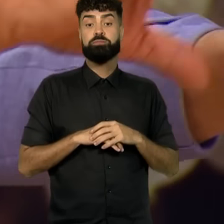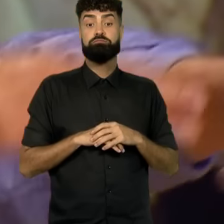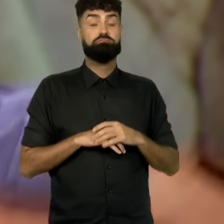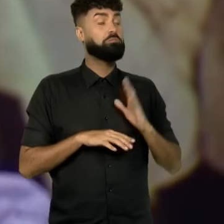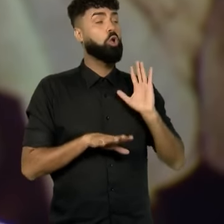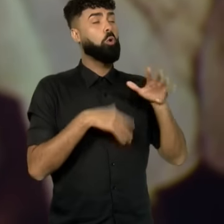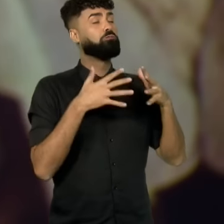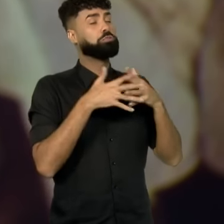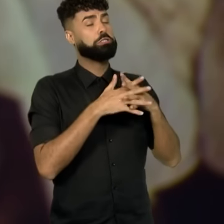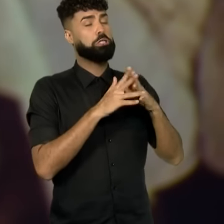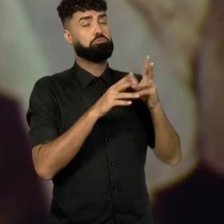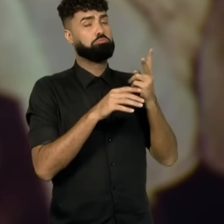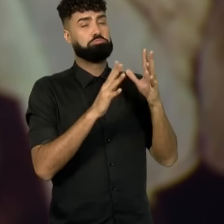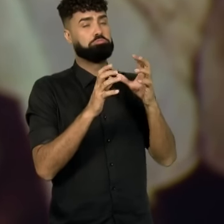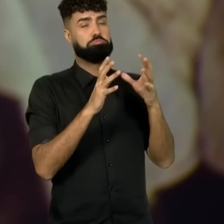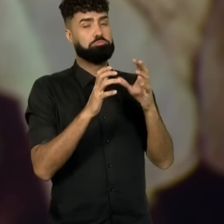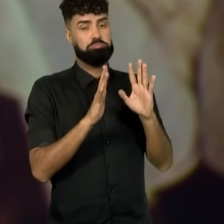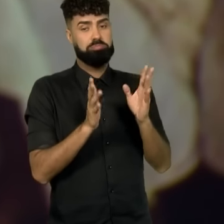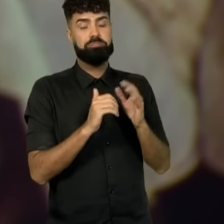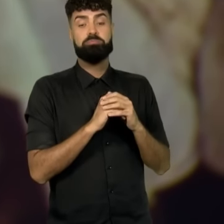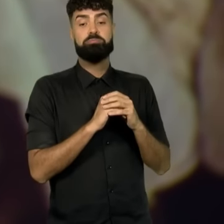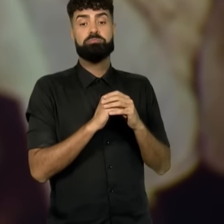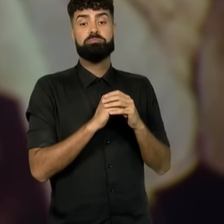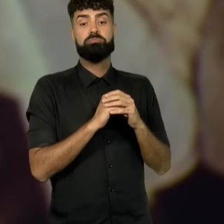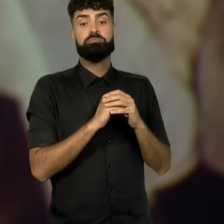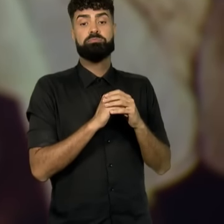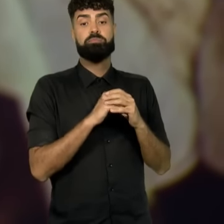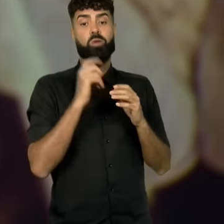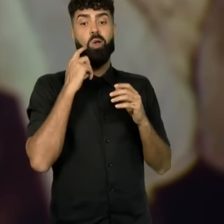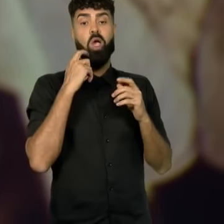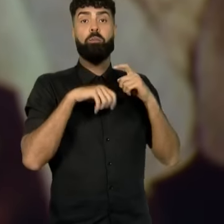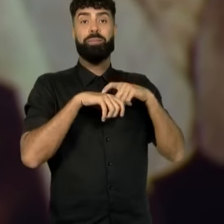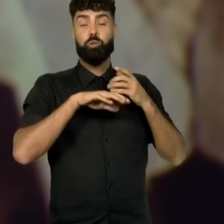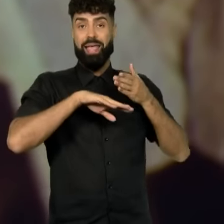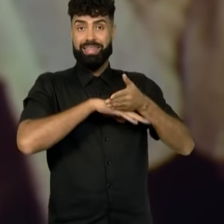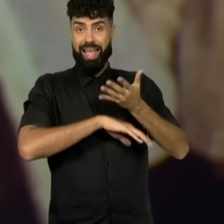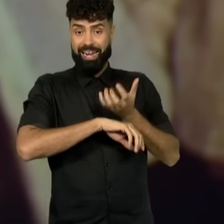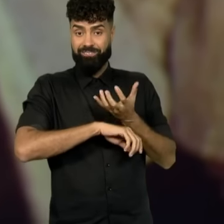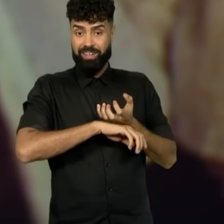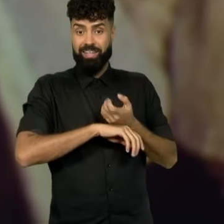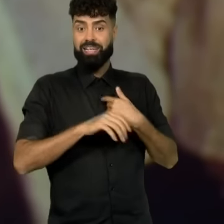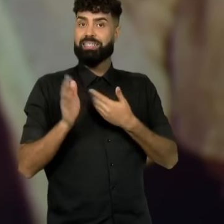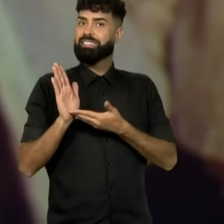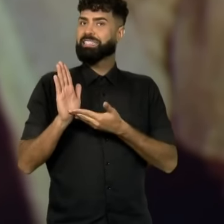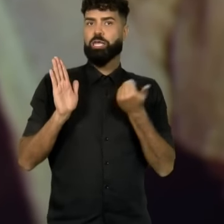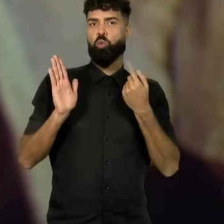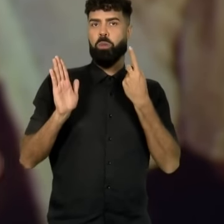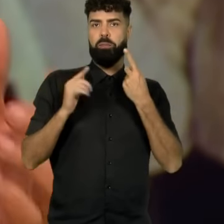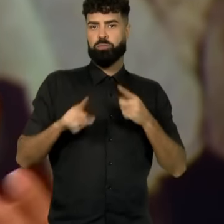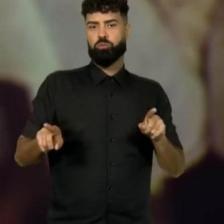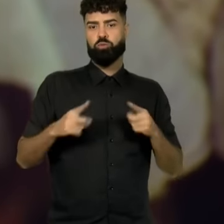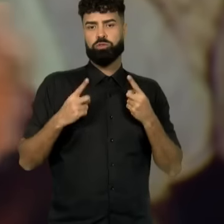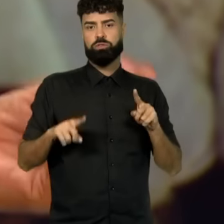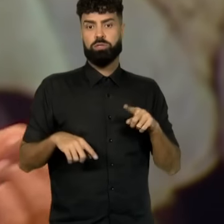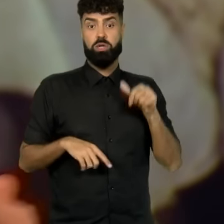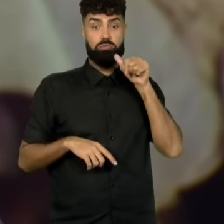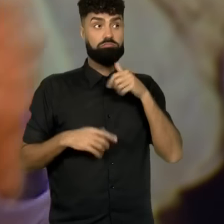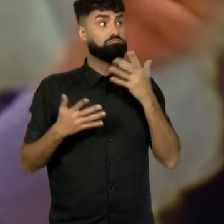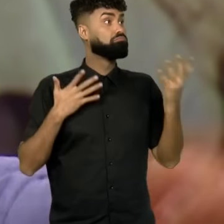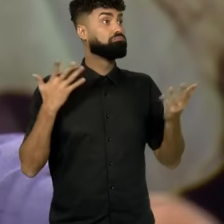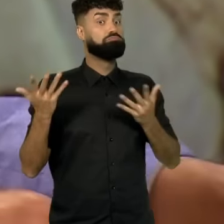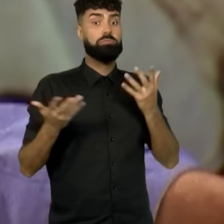houve uma confusão lá entre eles, saiu, na hora de entrar para o estúdio, saiu essa música. Então ela não teve.